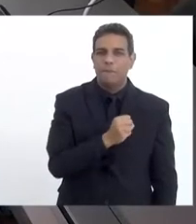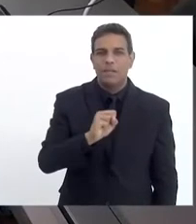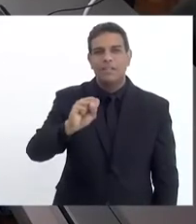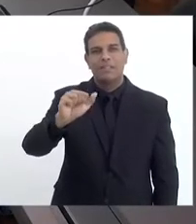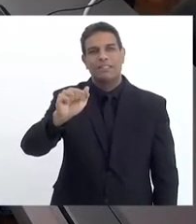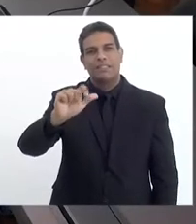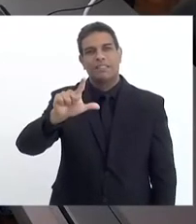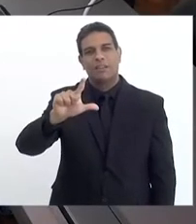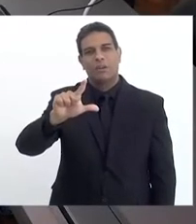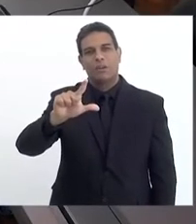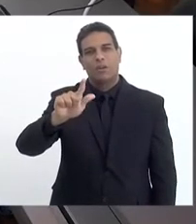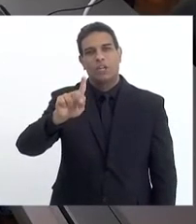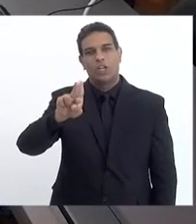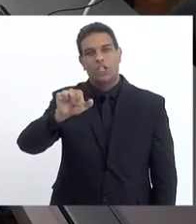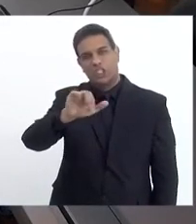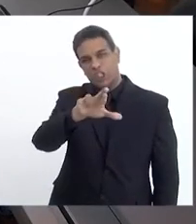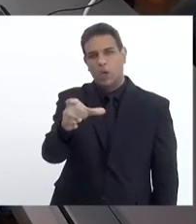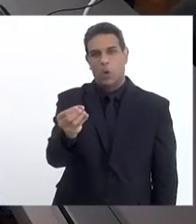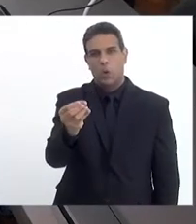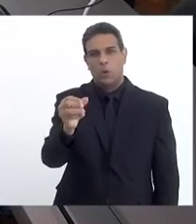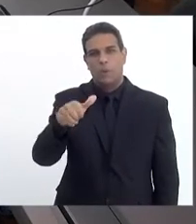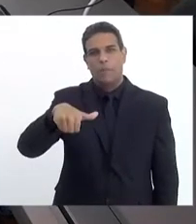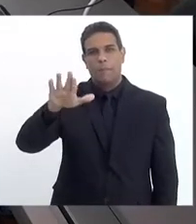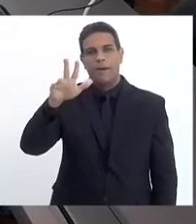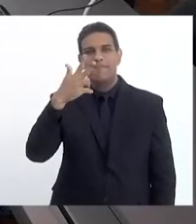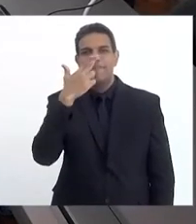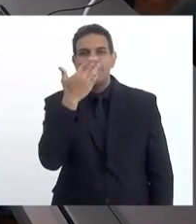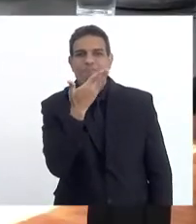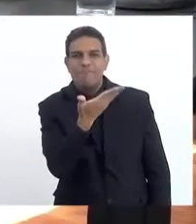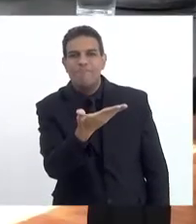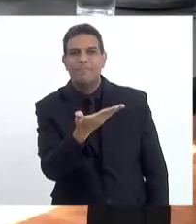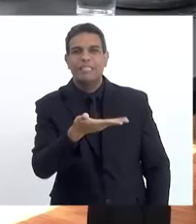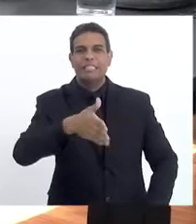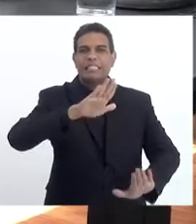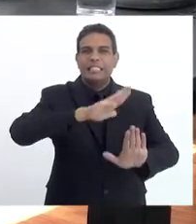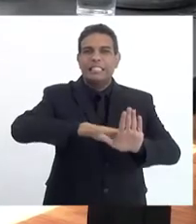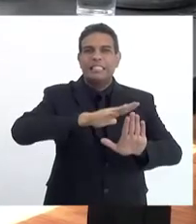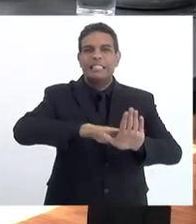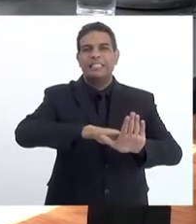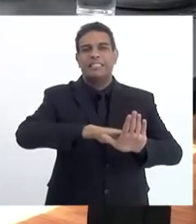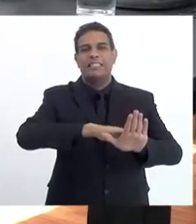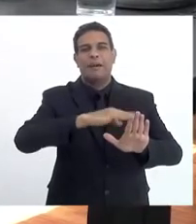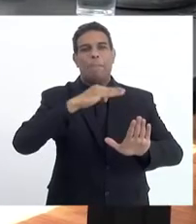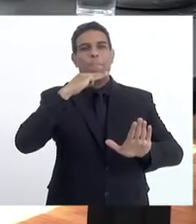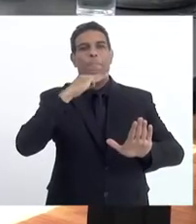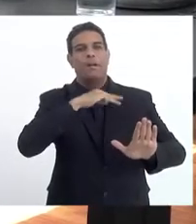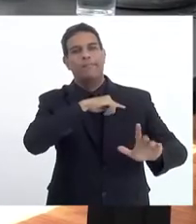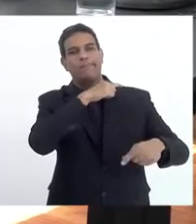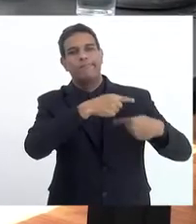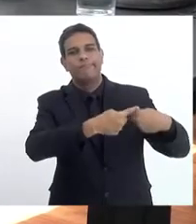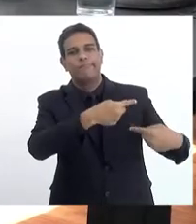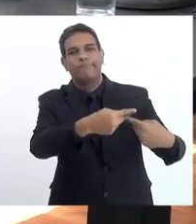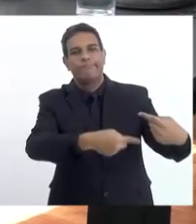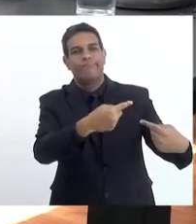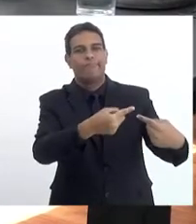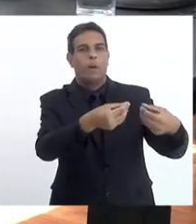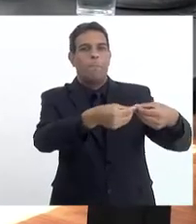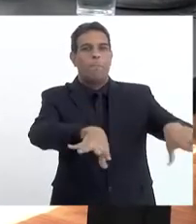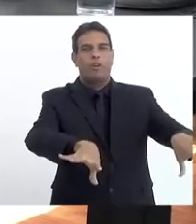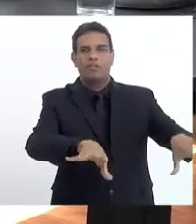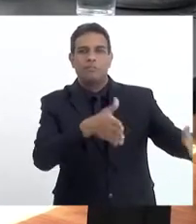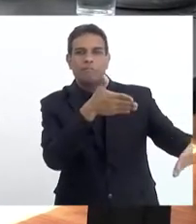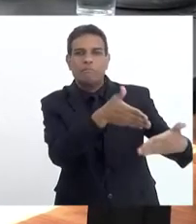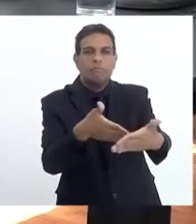até debaixo d'água. A doutrinação ideológica que a Mangueira tem sido vítima nos últimos anos me cria uma